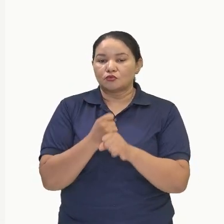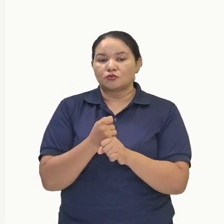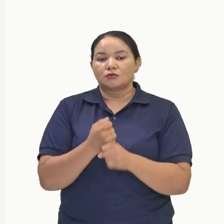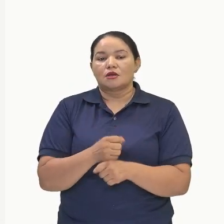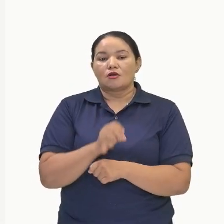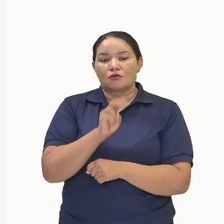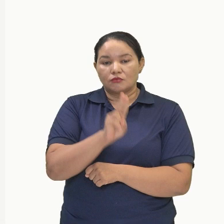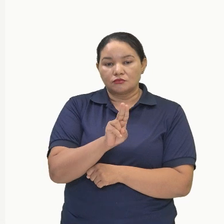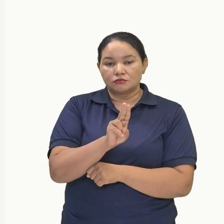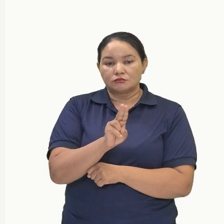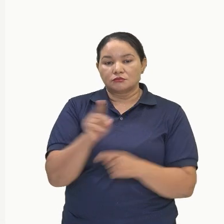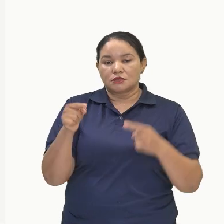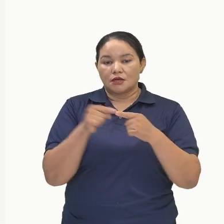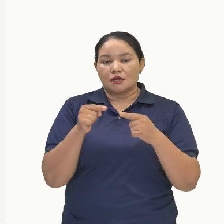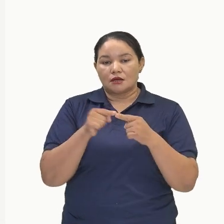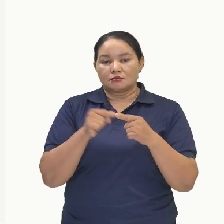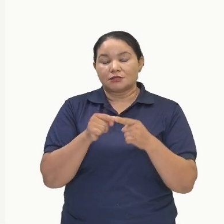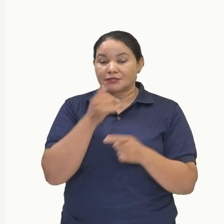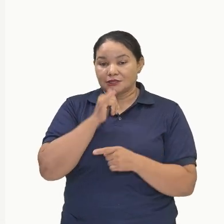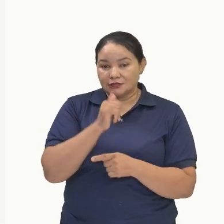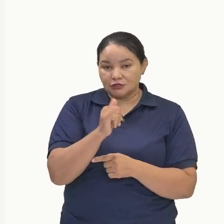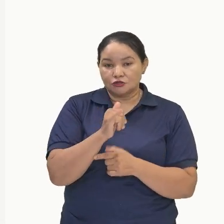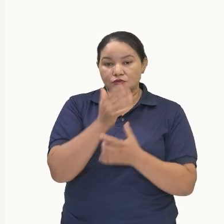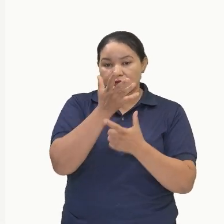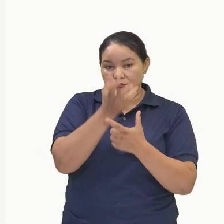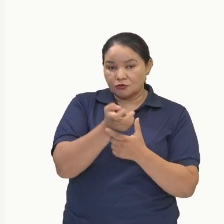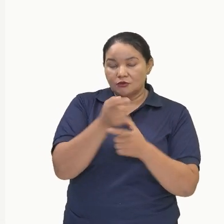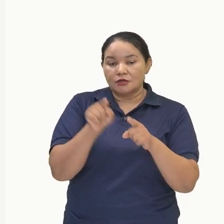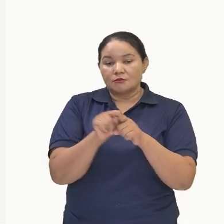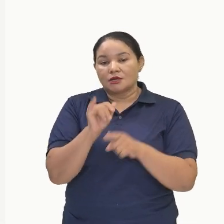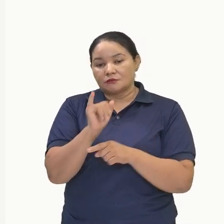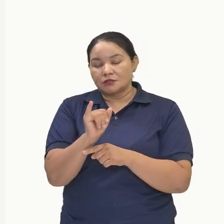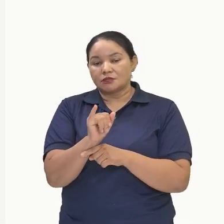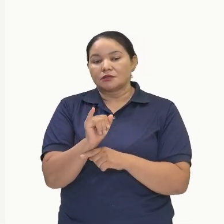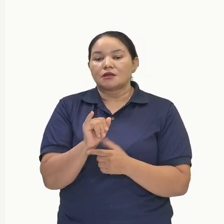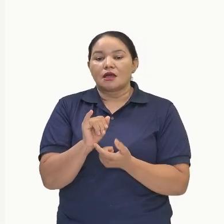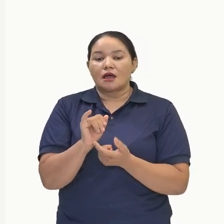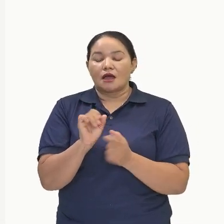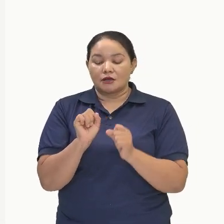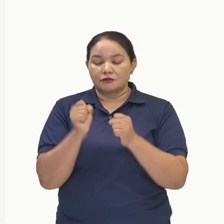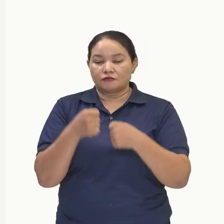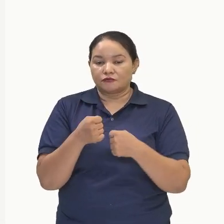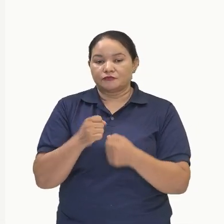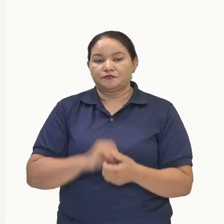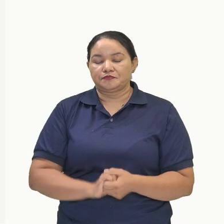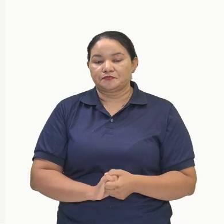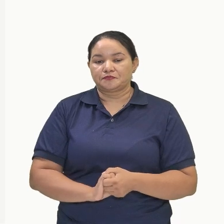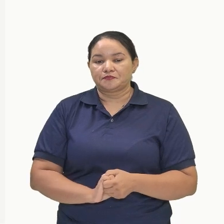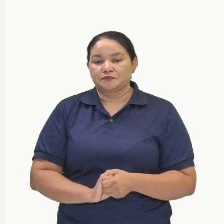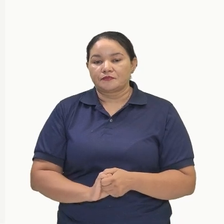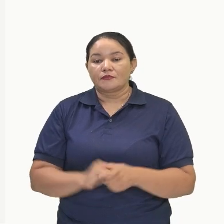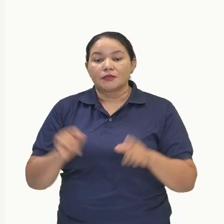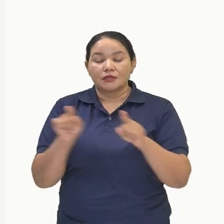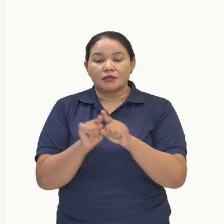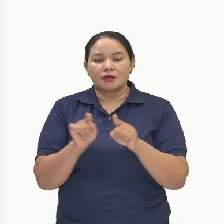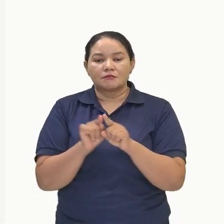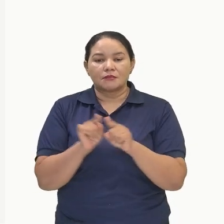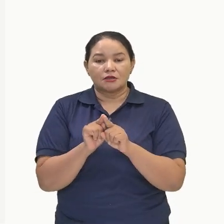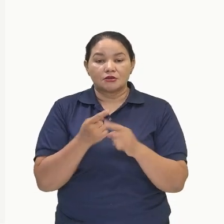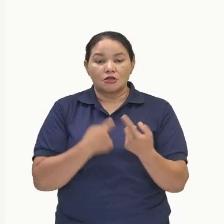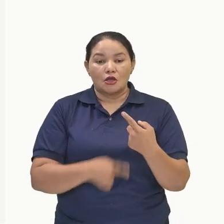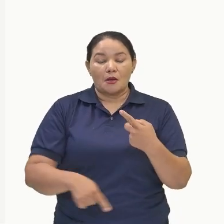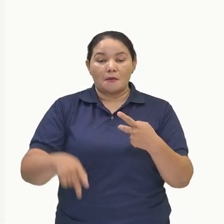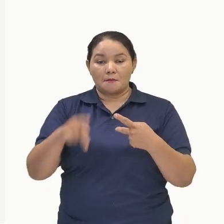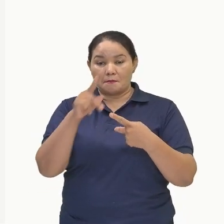é a intensidade da corrente elétrica. Agora, olha só, potência útil.